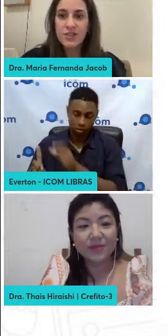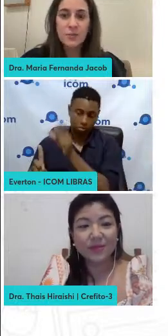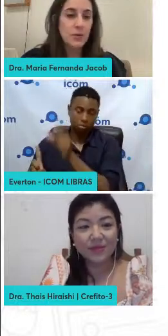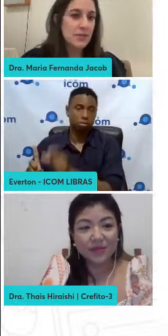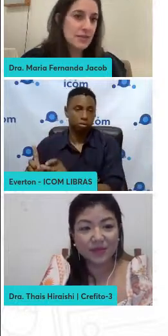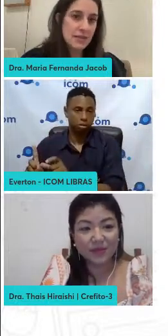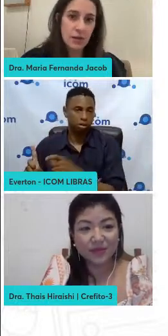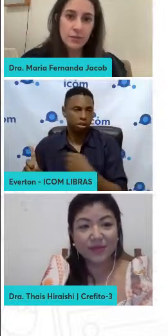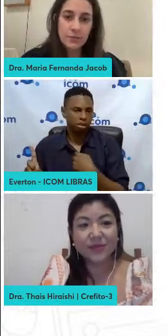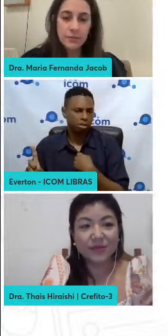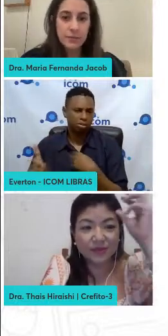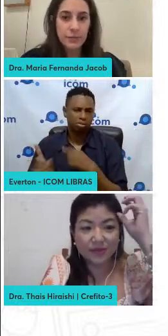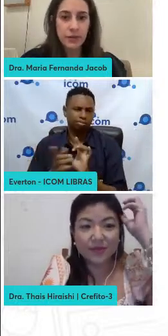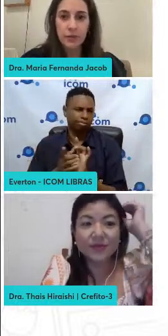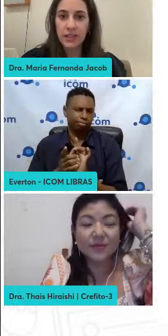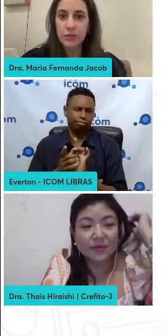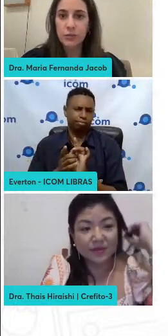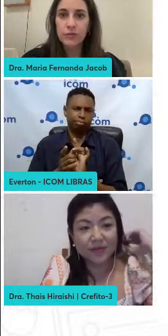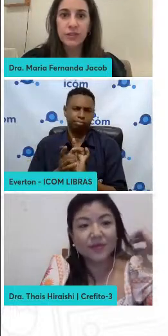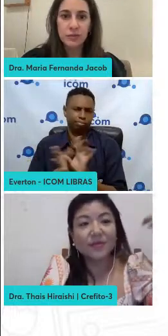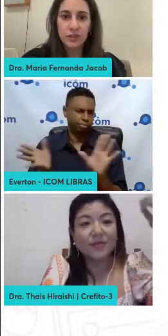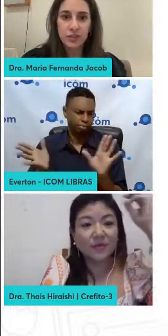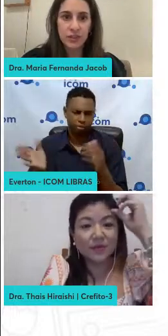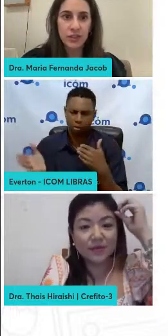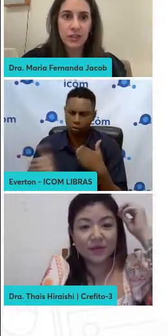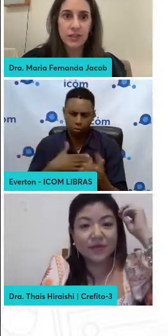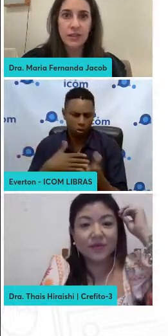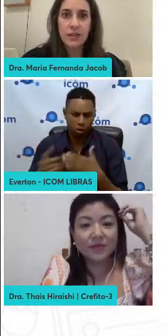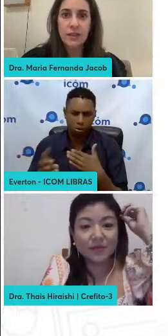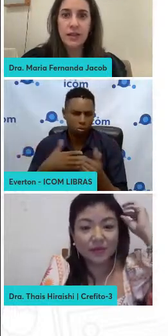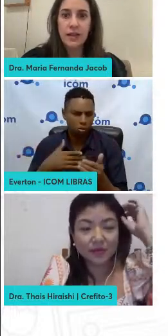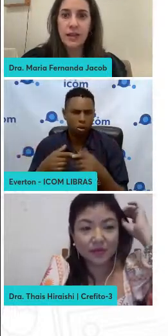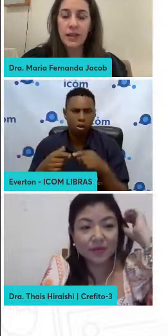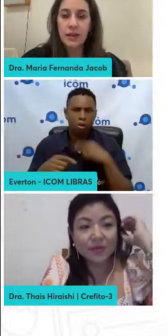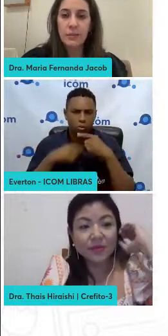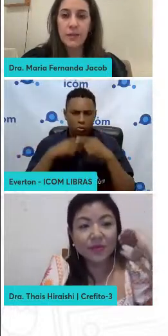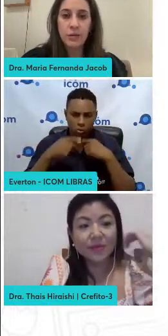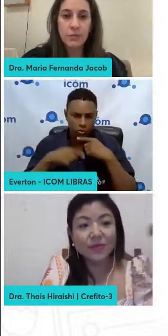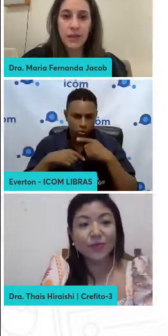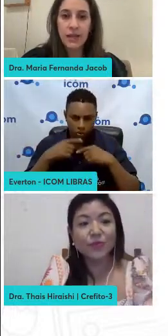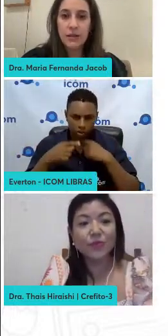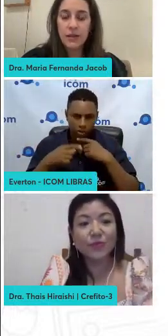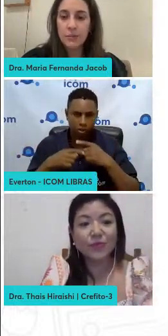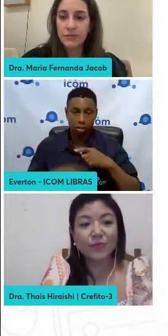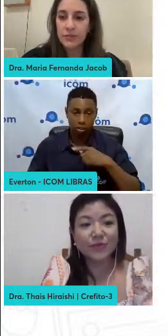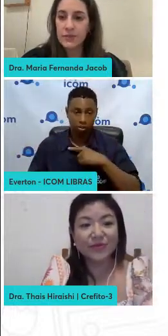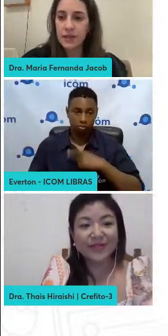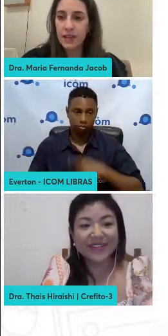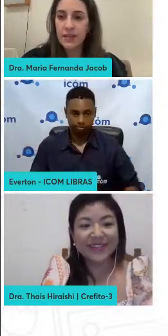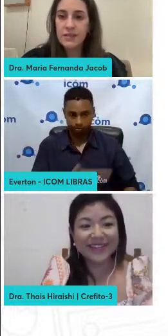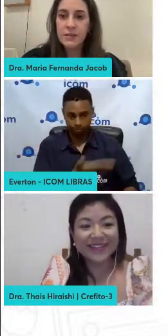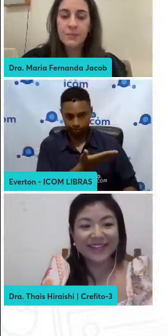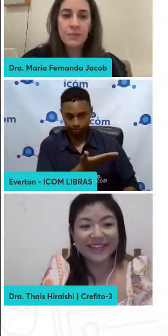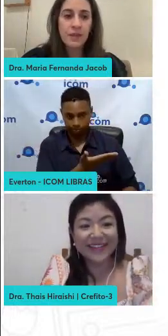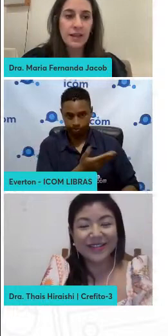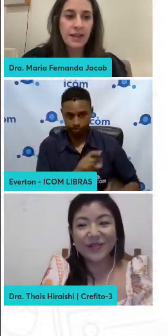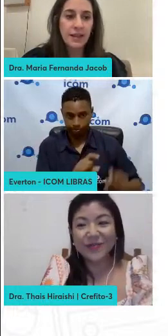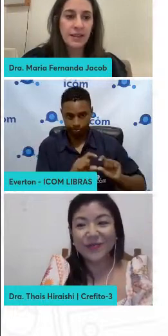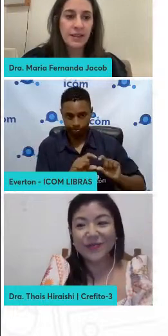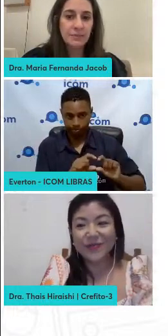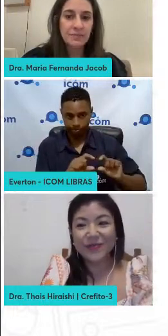aqui à disposição para qualquer dúvida, estou deixando aqui meu e-mail aqui para vocês.